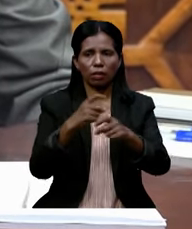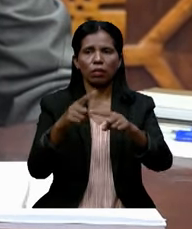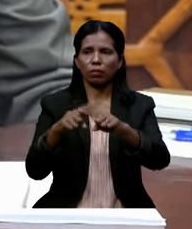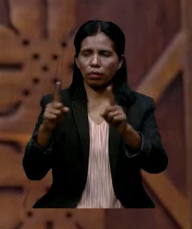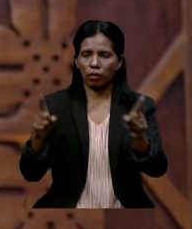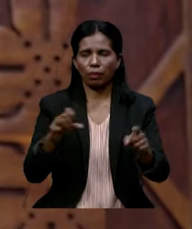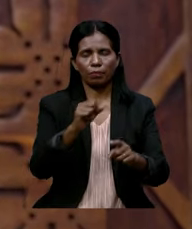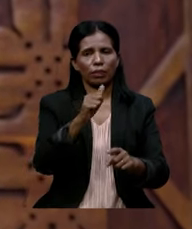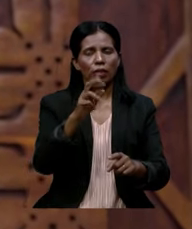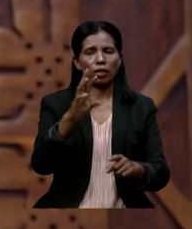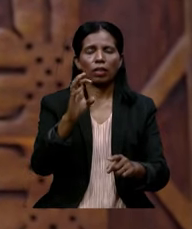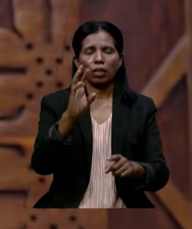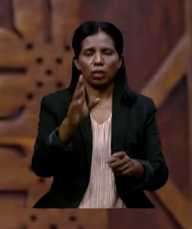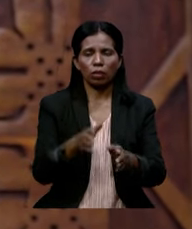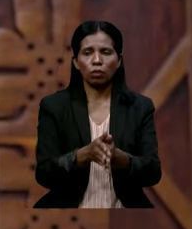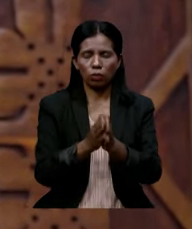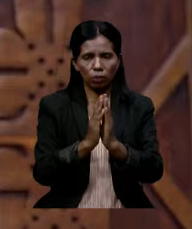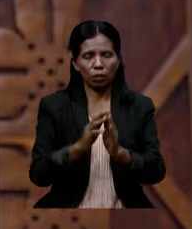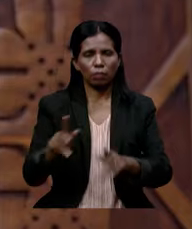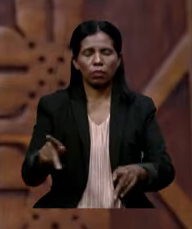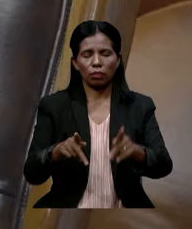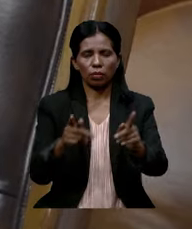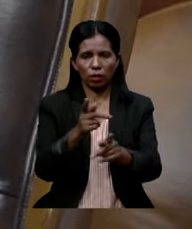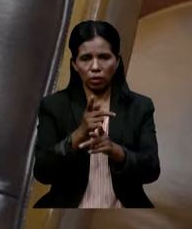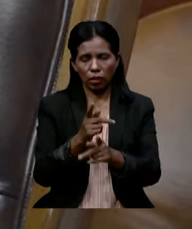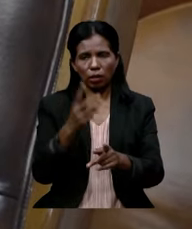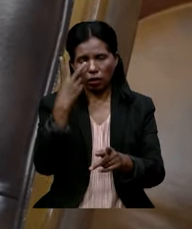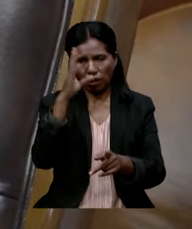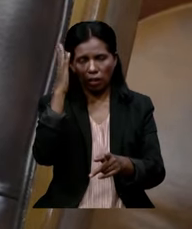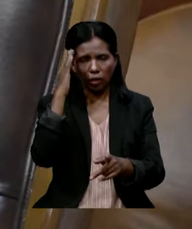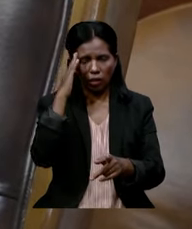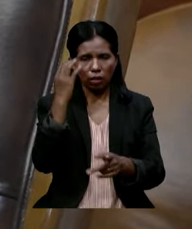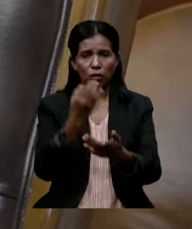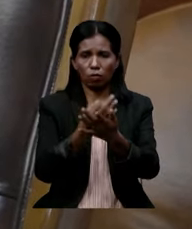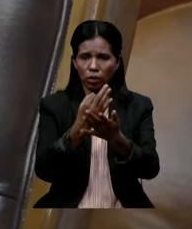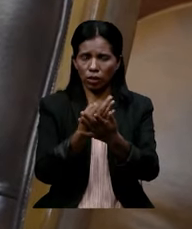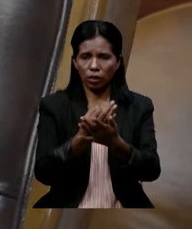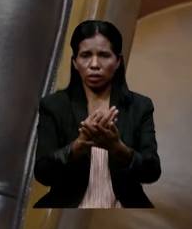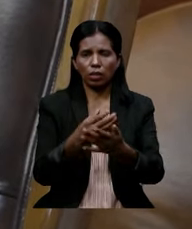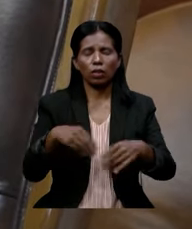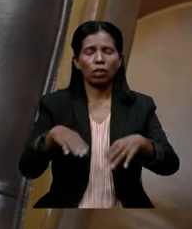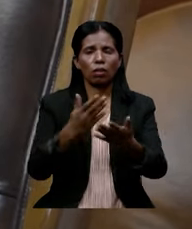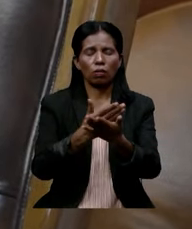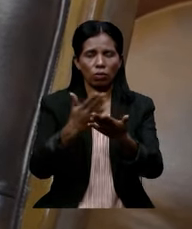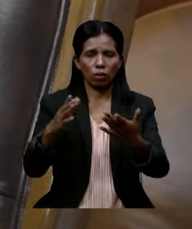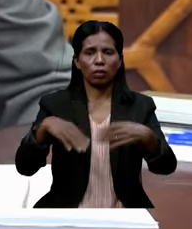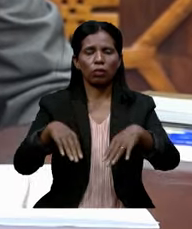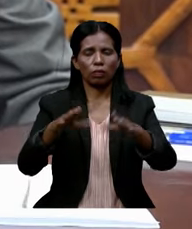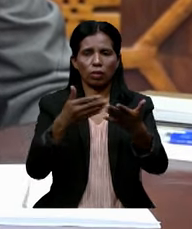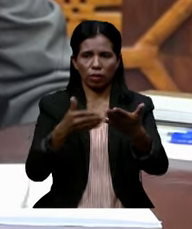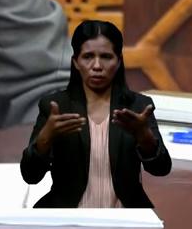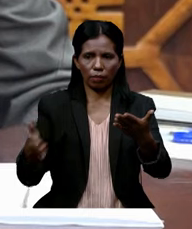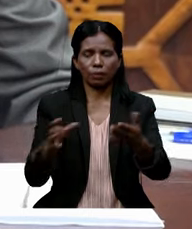Saramo susuba público ato identifica o cuidado when hira halo transação ruma li husi sosa ka fansa san